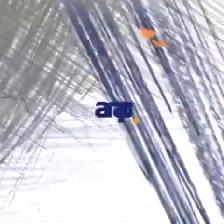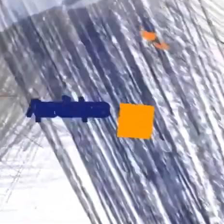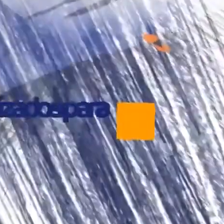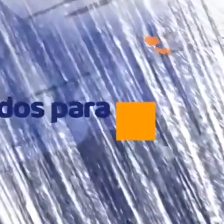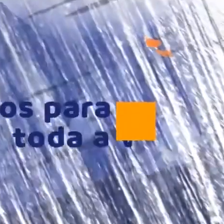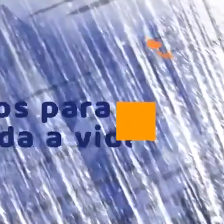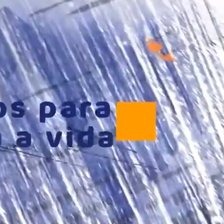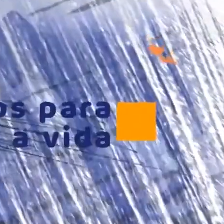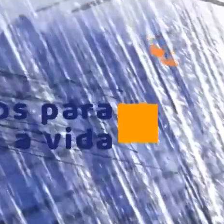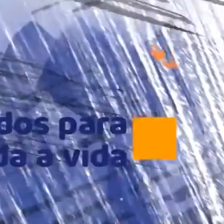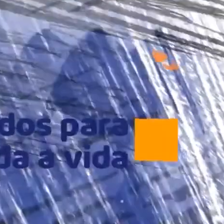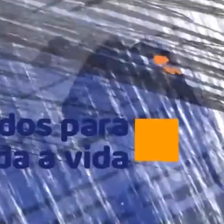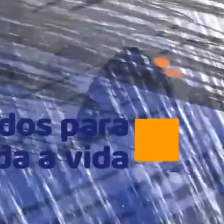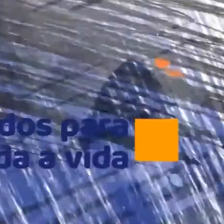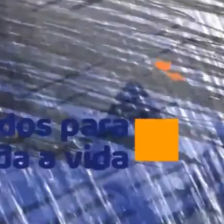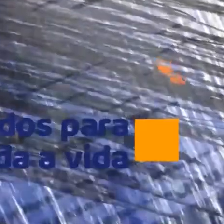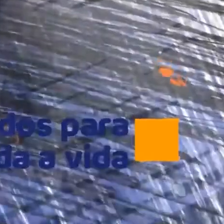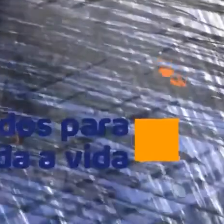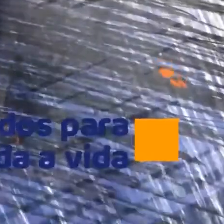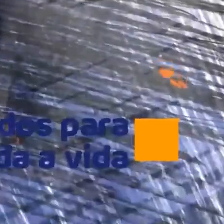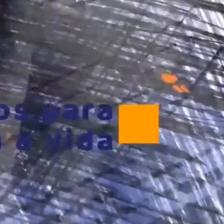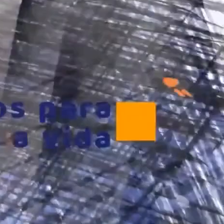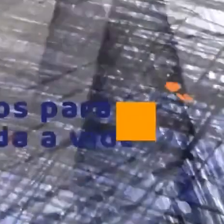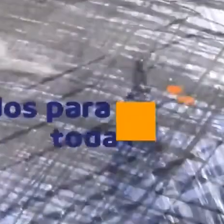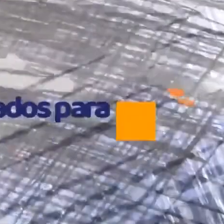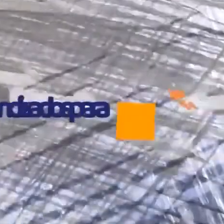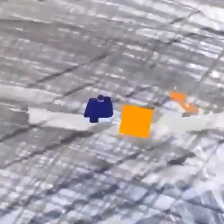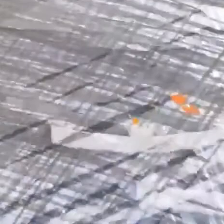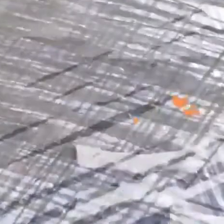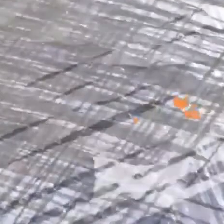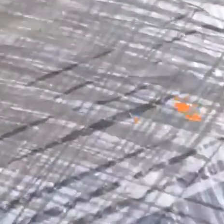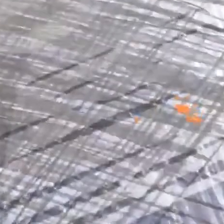filho aprendizados para toda a vida.